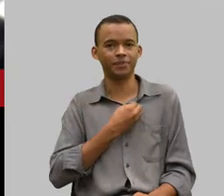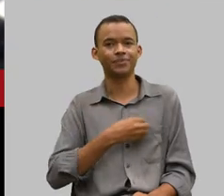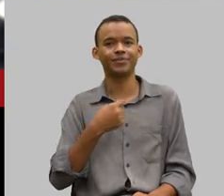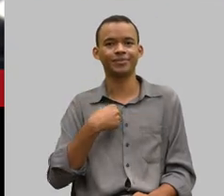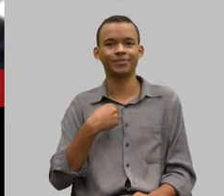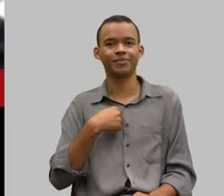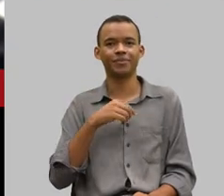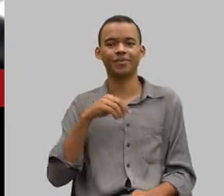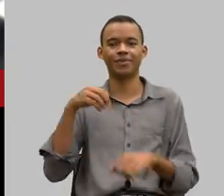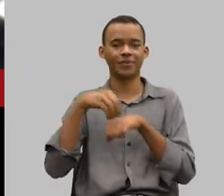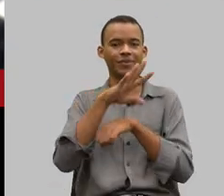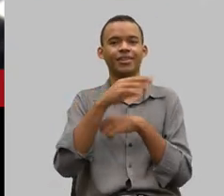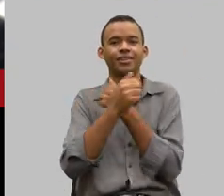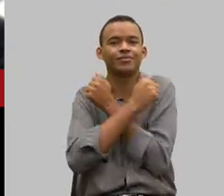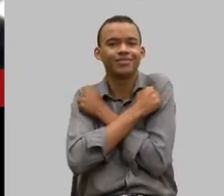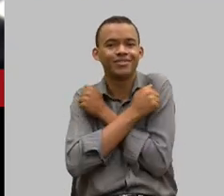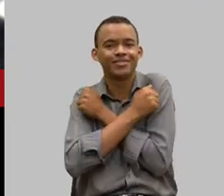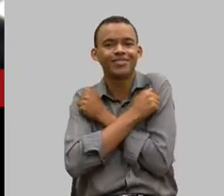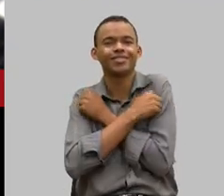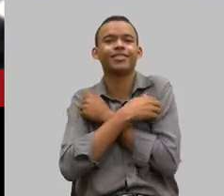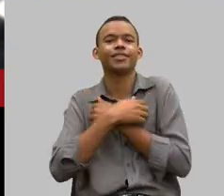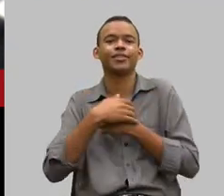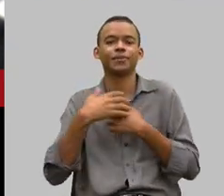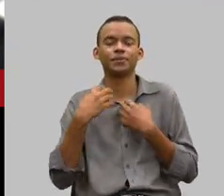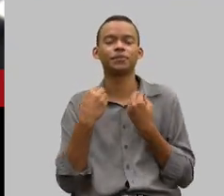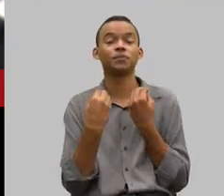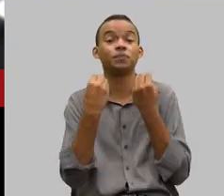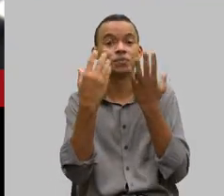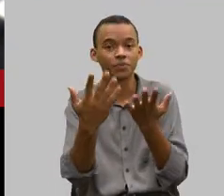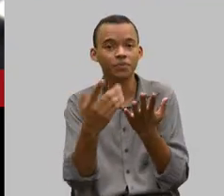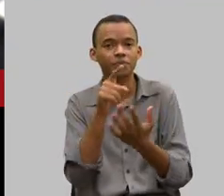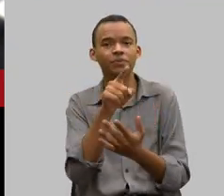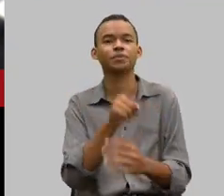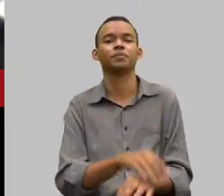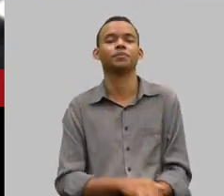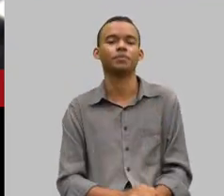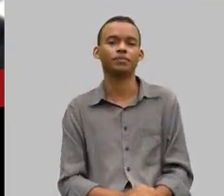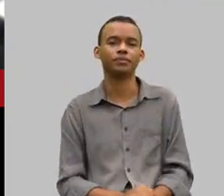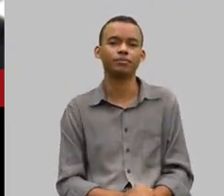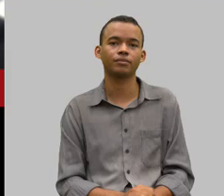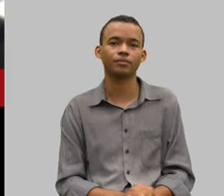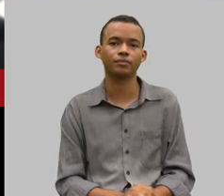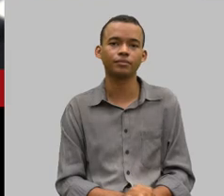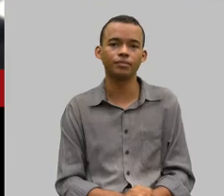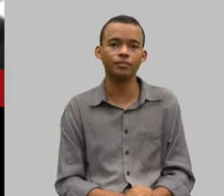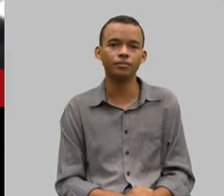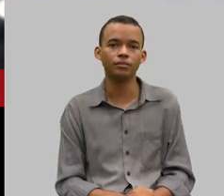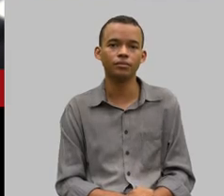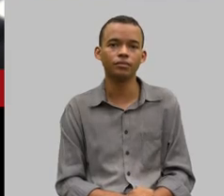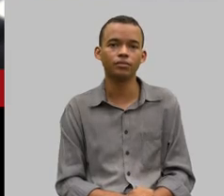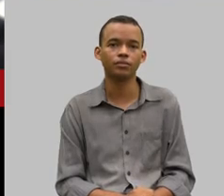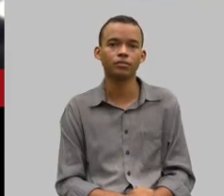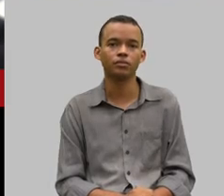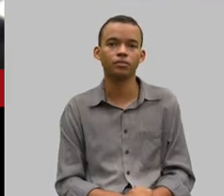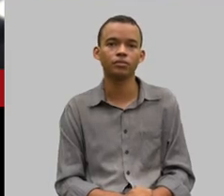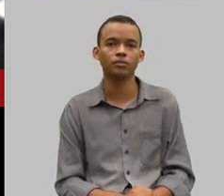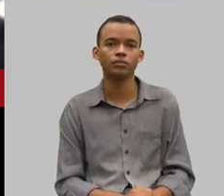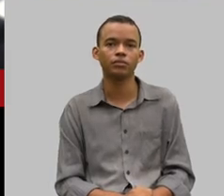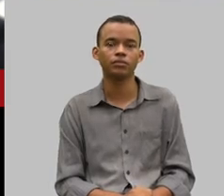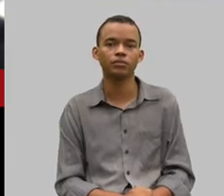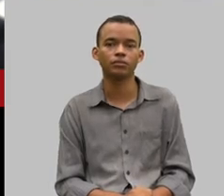mandar levar o abraço mas já que você tá aqui receba receba você mesmo eu queria eh